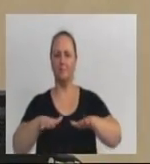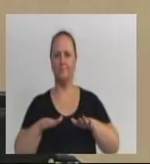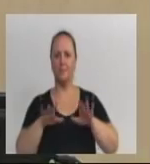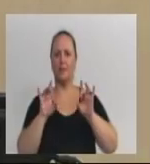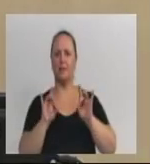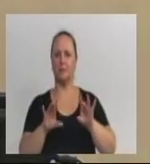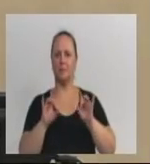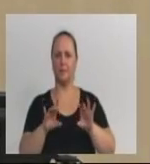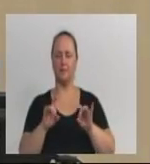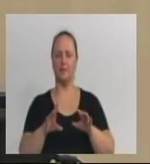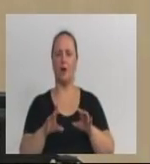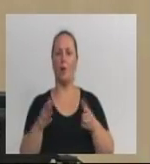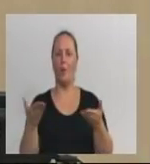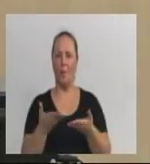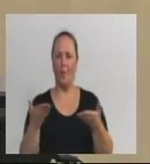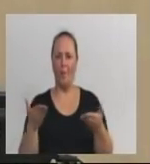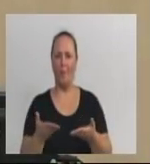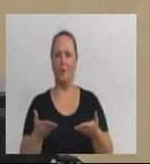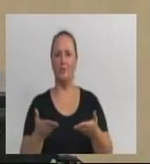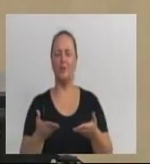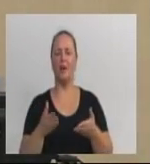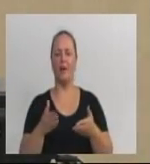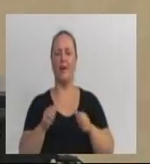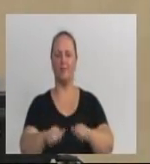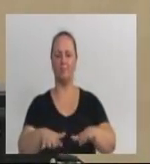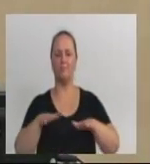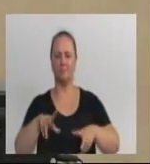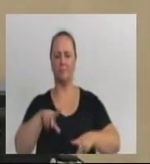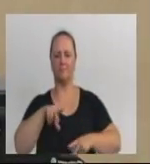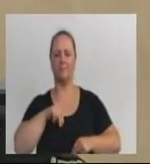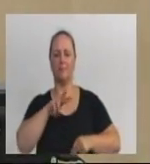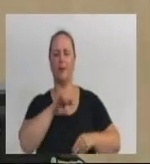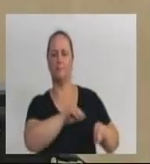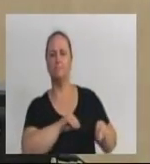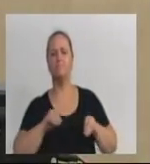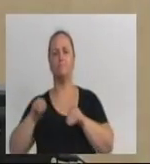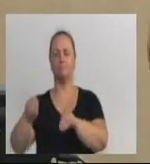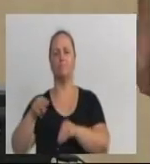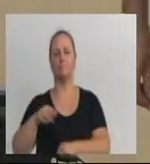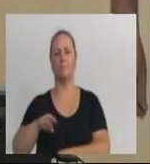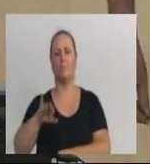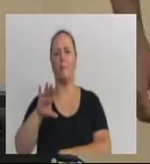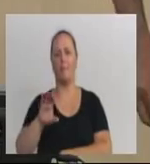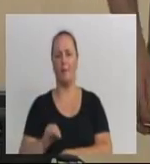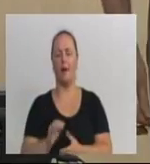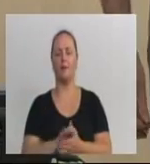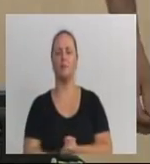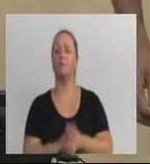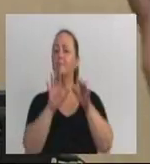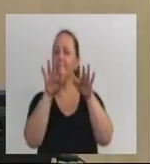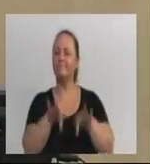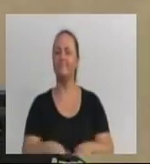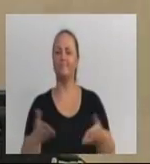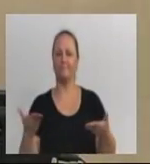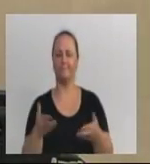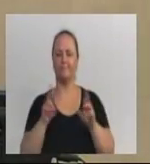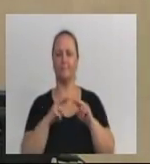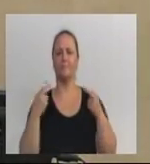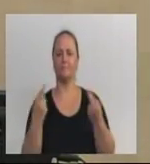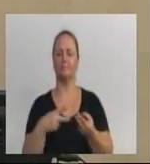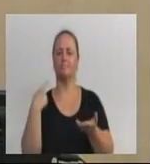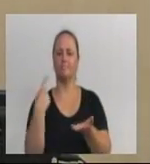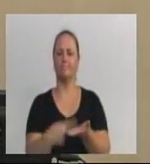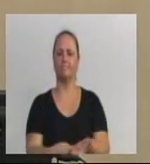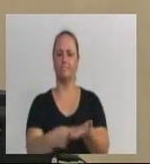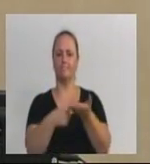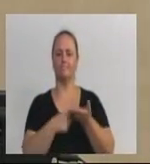para hoje foi transferida para o mês de março. Nada mais havendo a tratar, eu encerro a presente reunião, convocando os senhores vereadores para a próxima